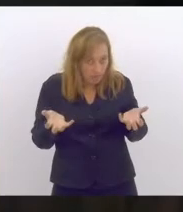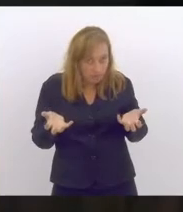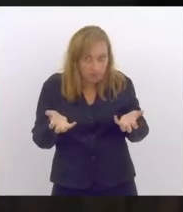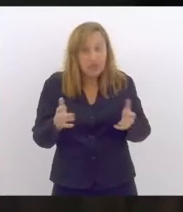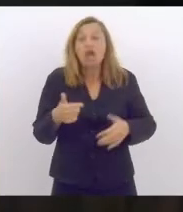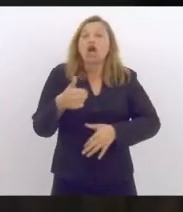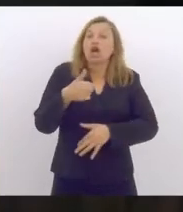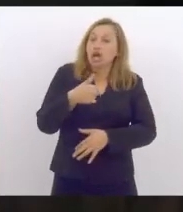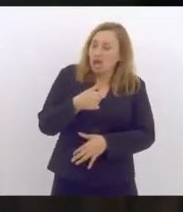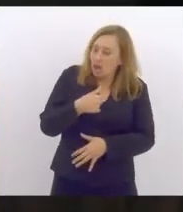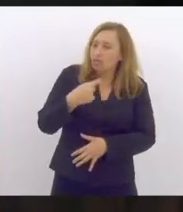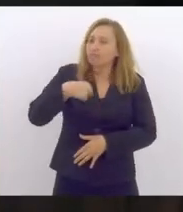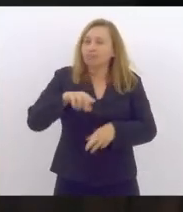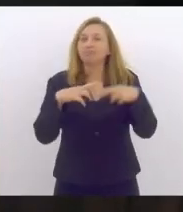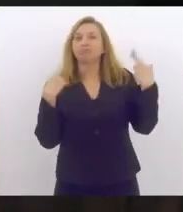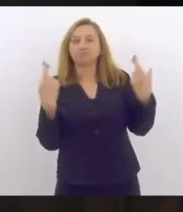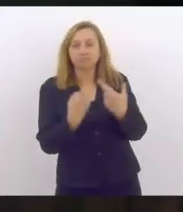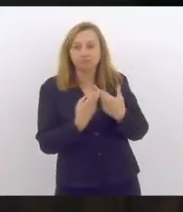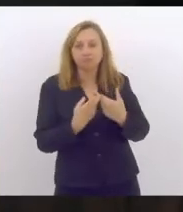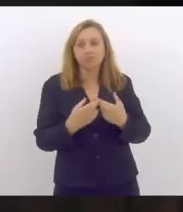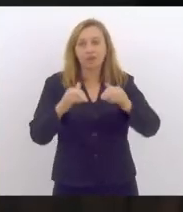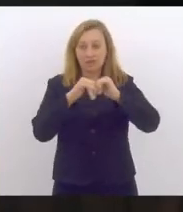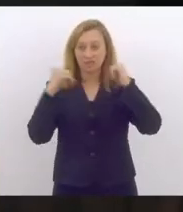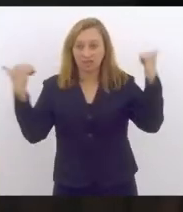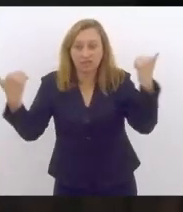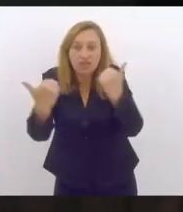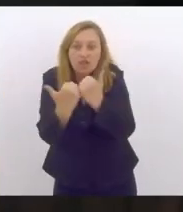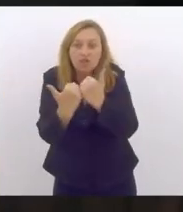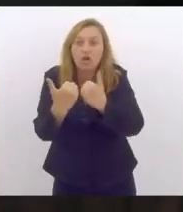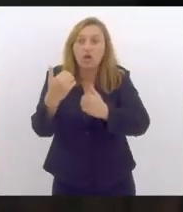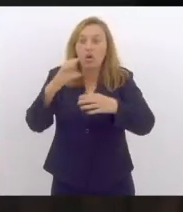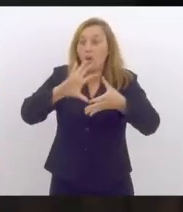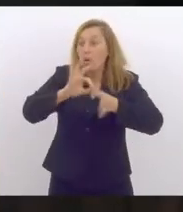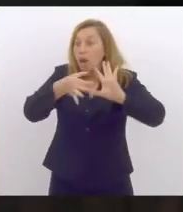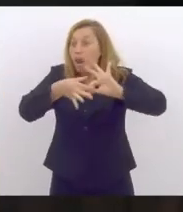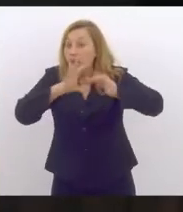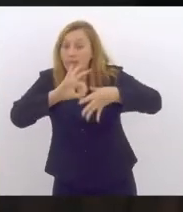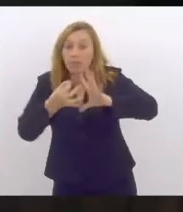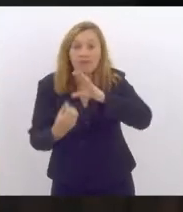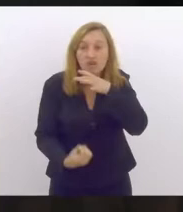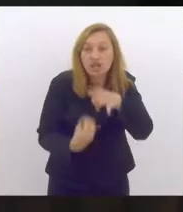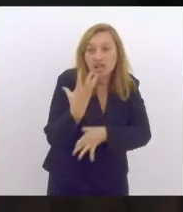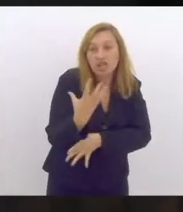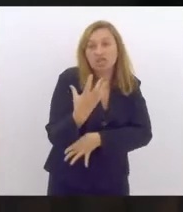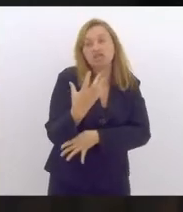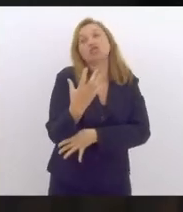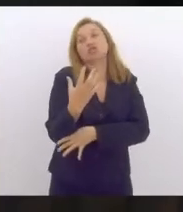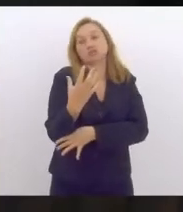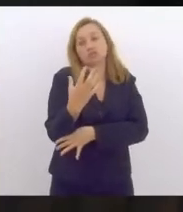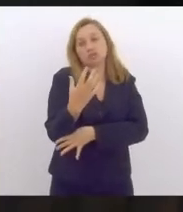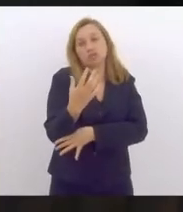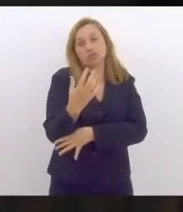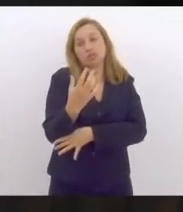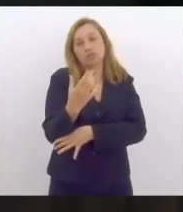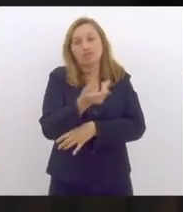Eu participei de uma reunião, aquele estádio é um estádio olímpico, ele foi construído para ser um estádio